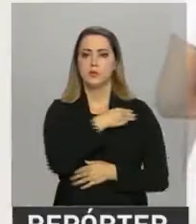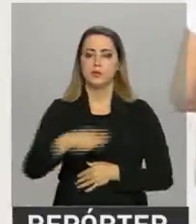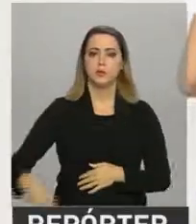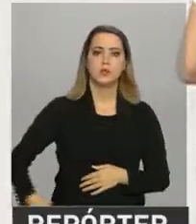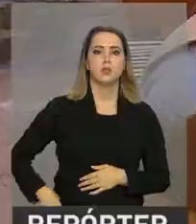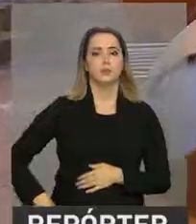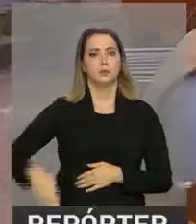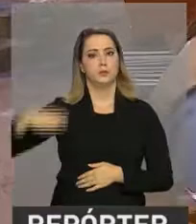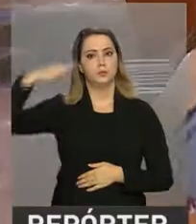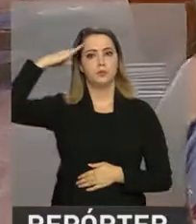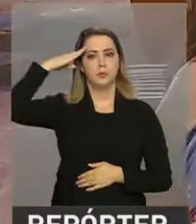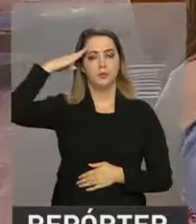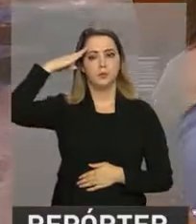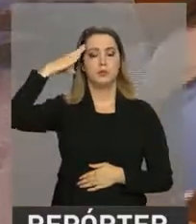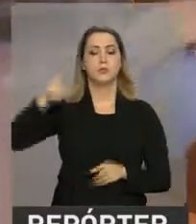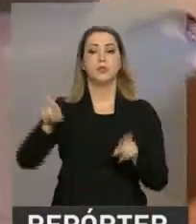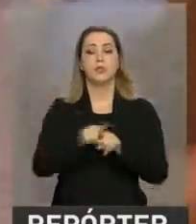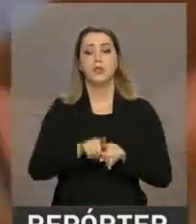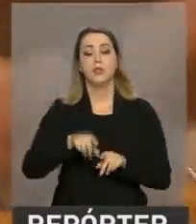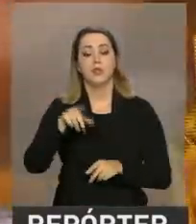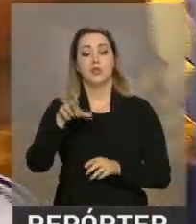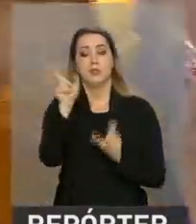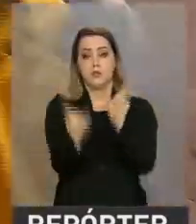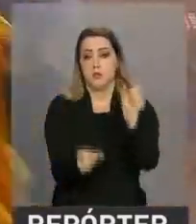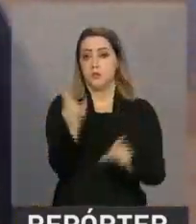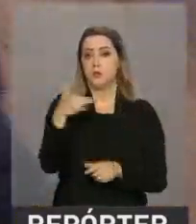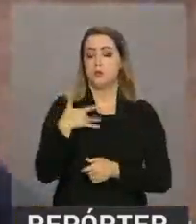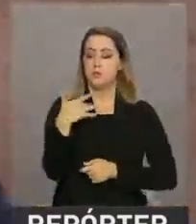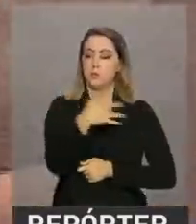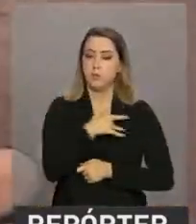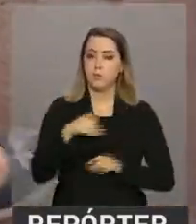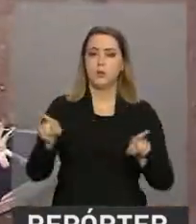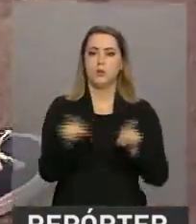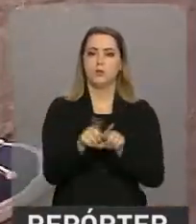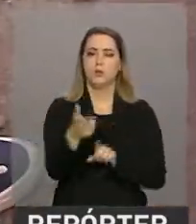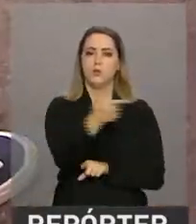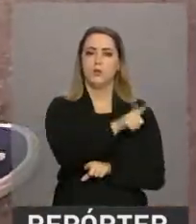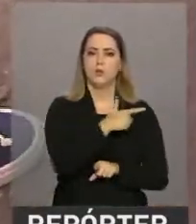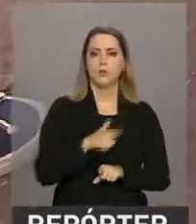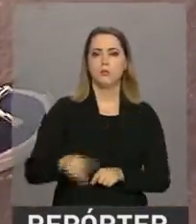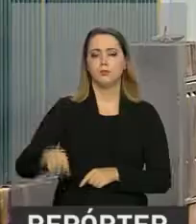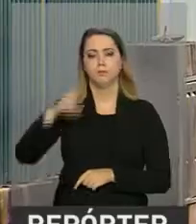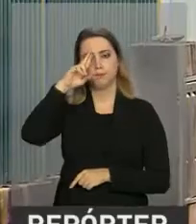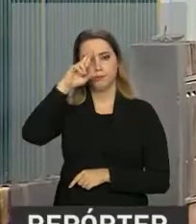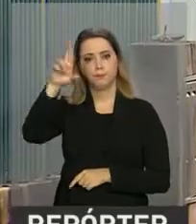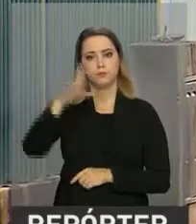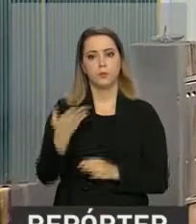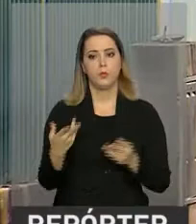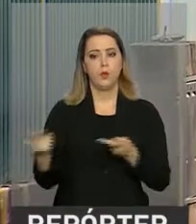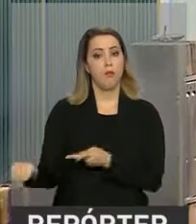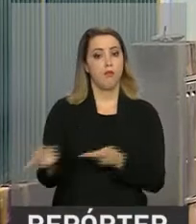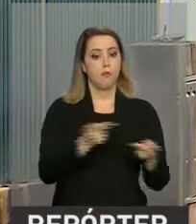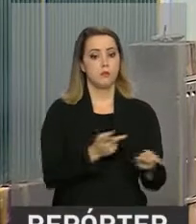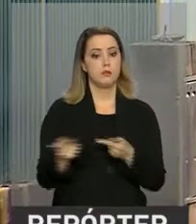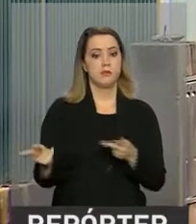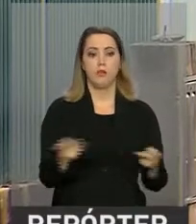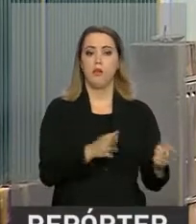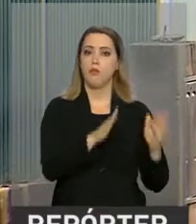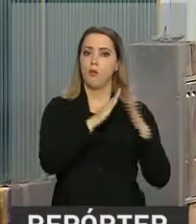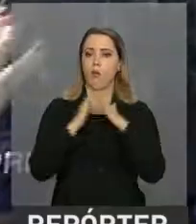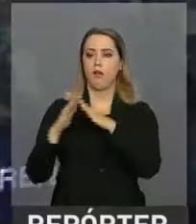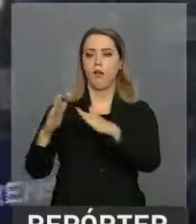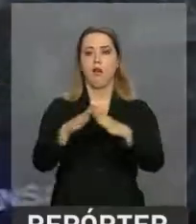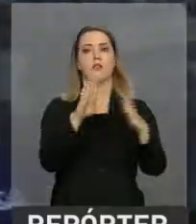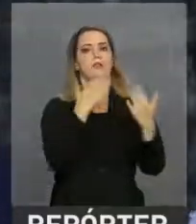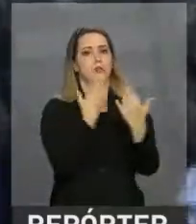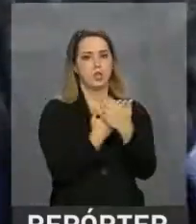armadas agentes de saúde e defesa civil além de outras autoridades visitaram residências escolas